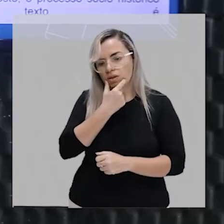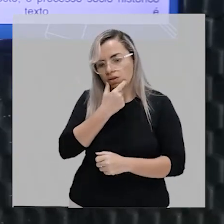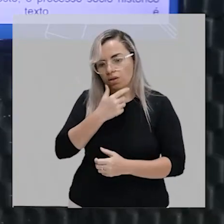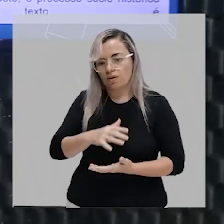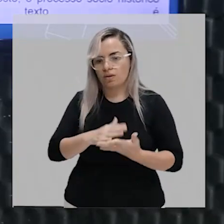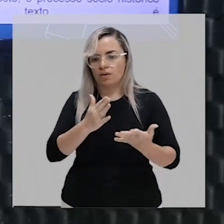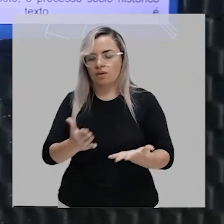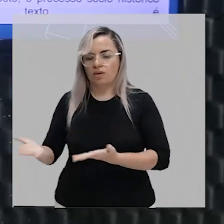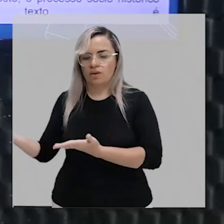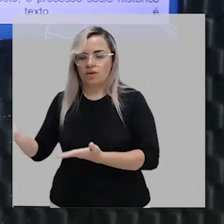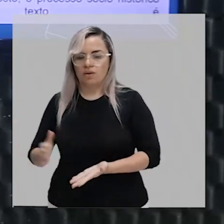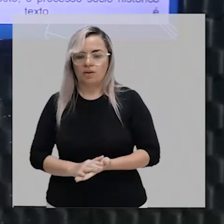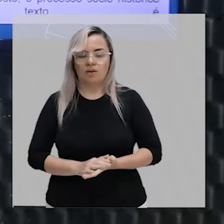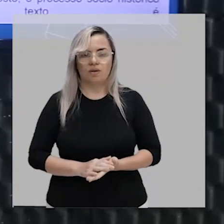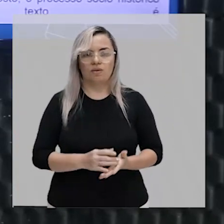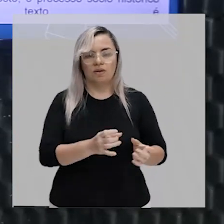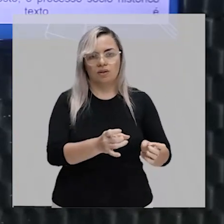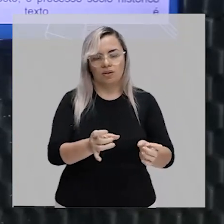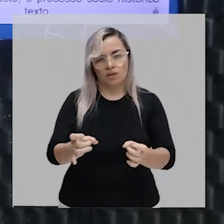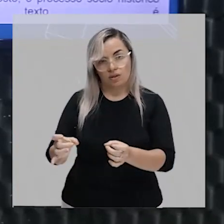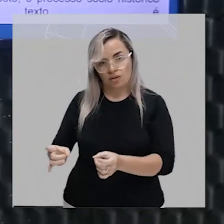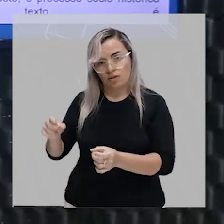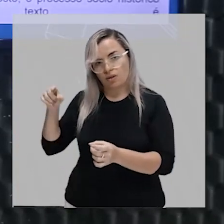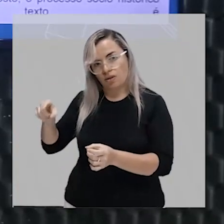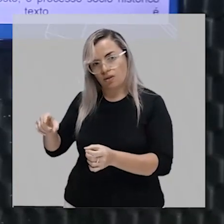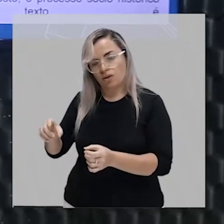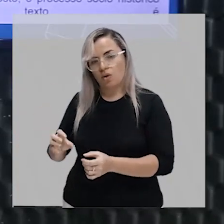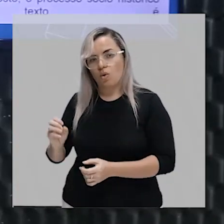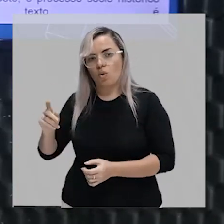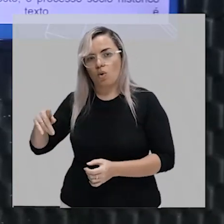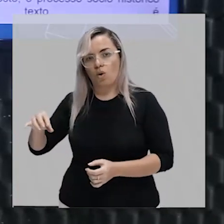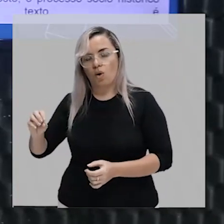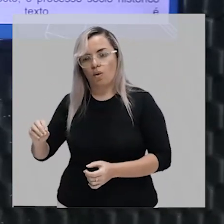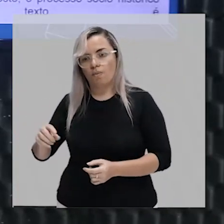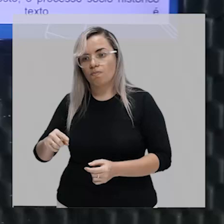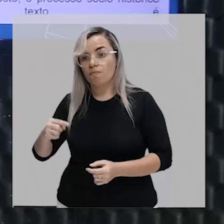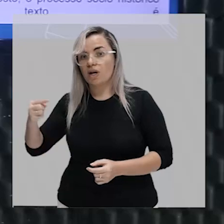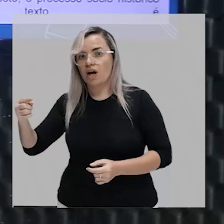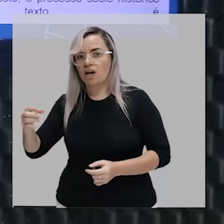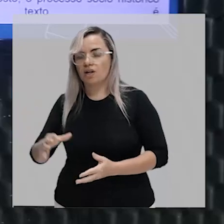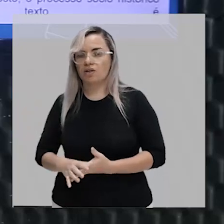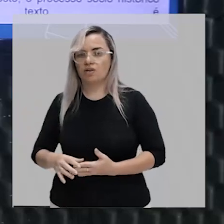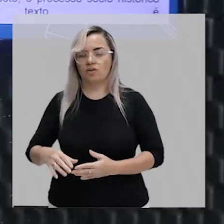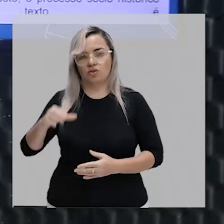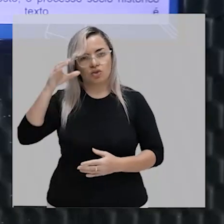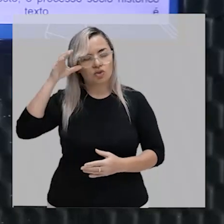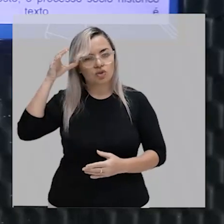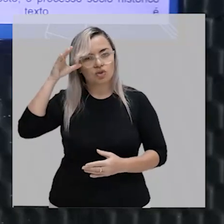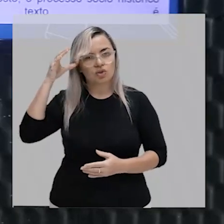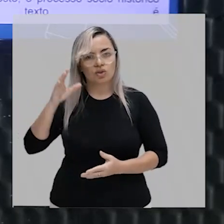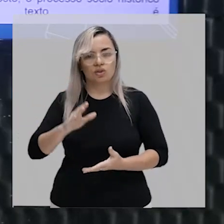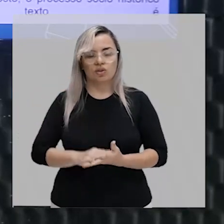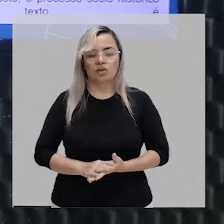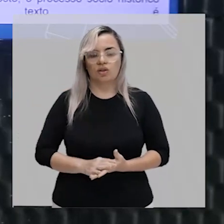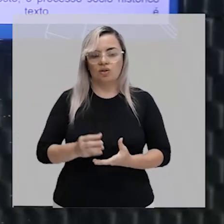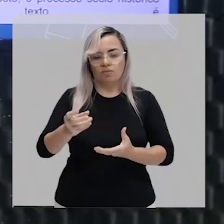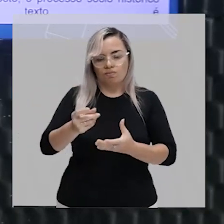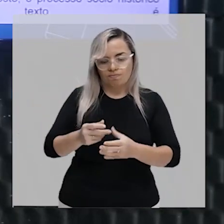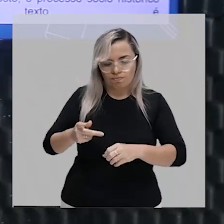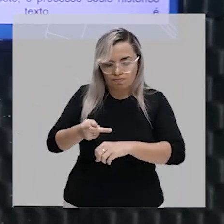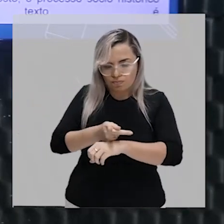China, esses mercadores chineses depositavam a prata, o